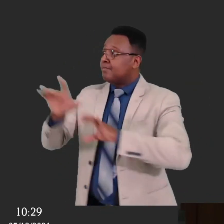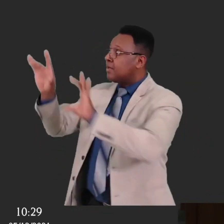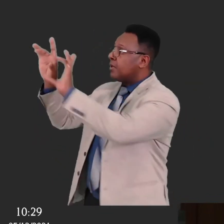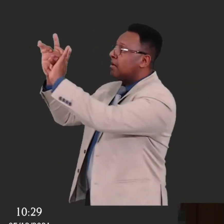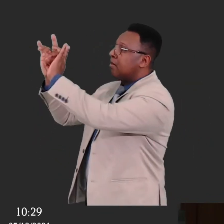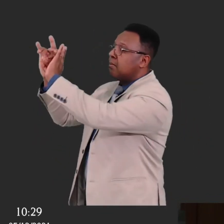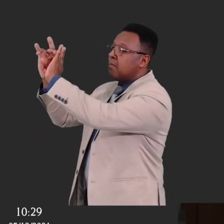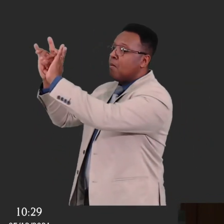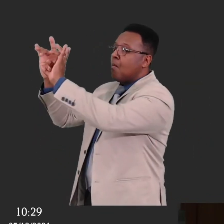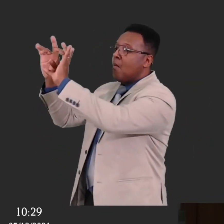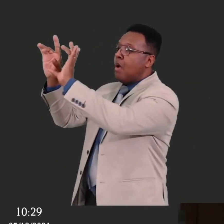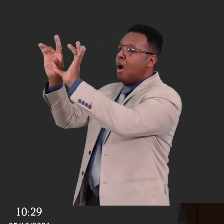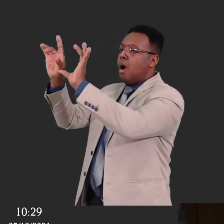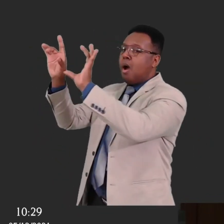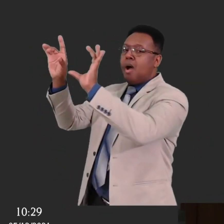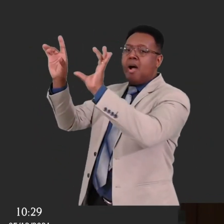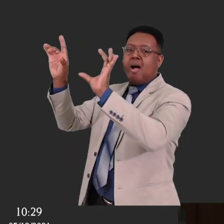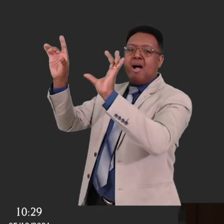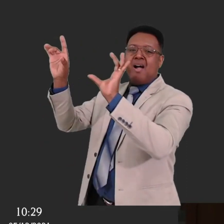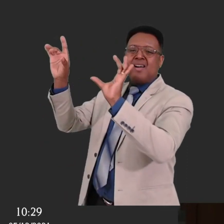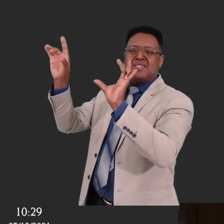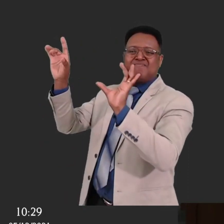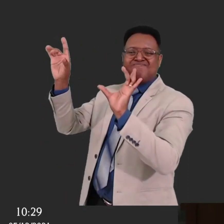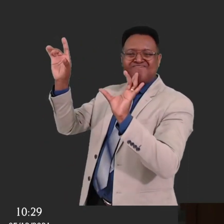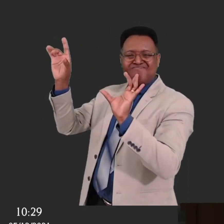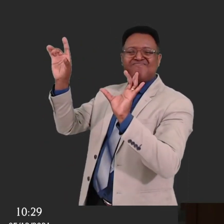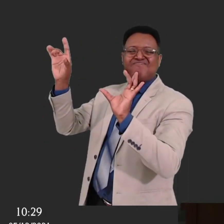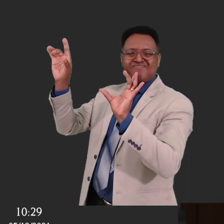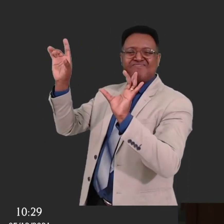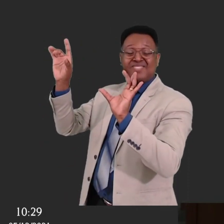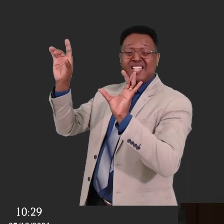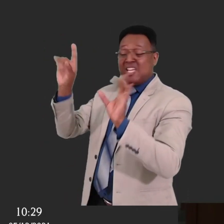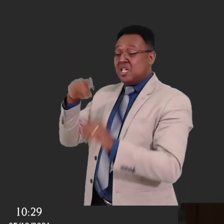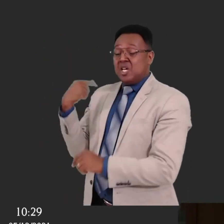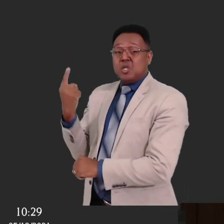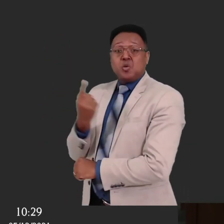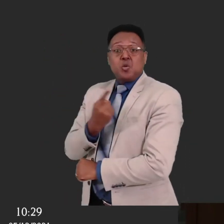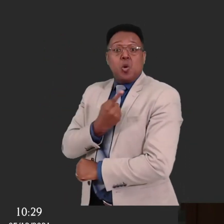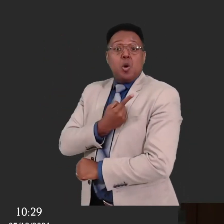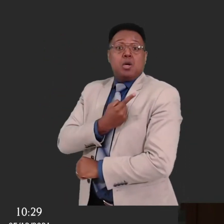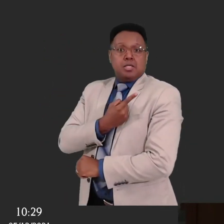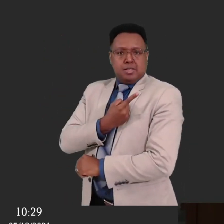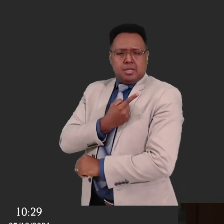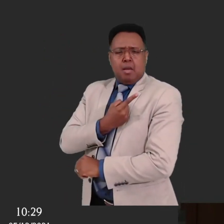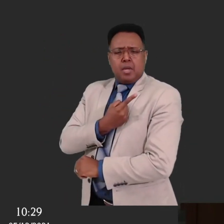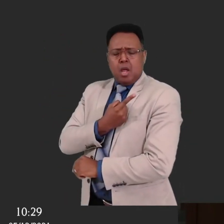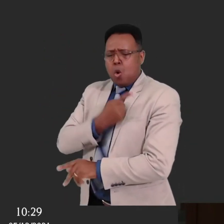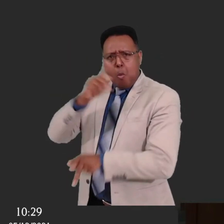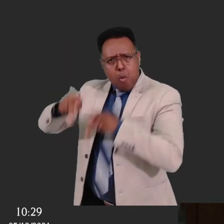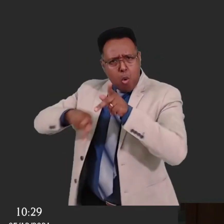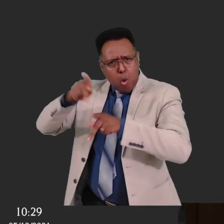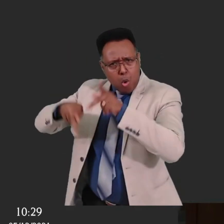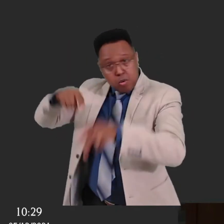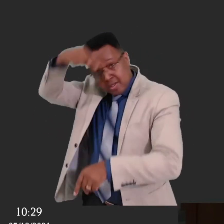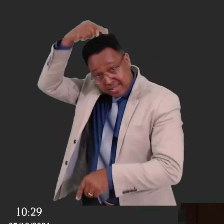poucos, nós vamos perdendo o poder do povo santo,